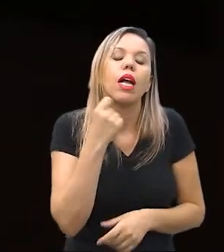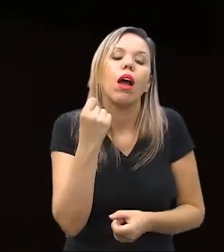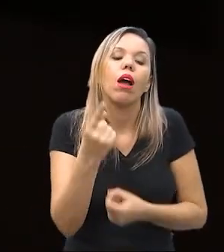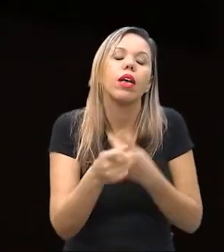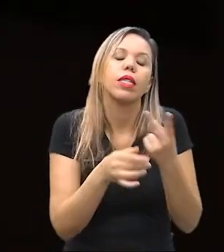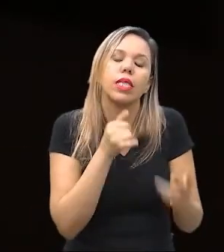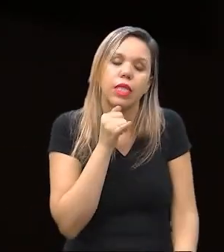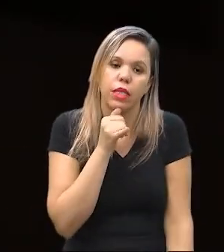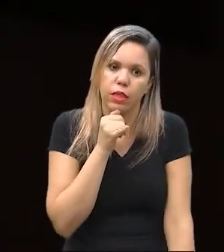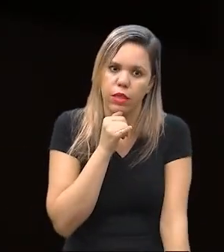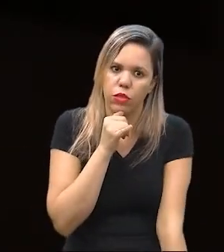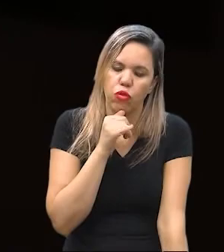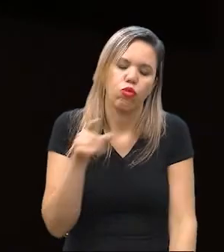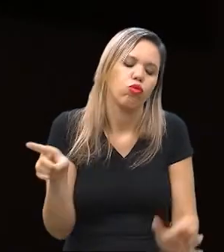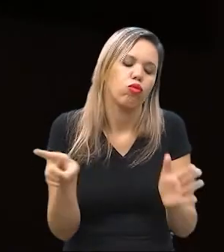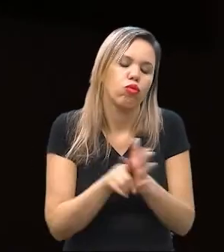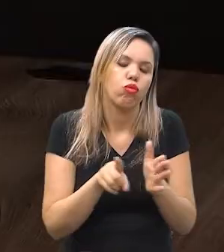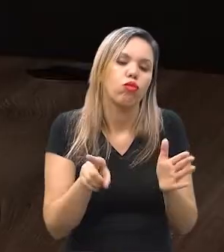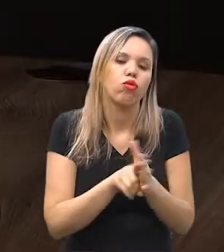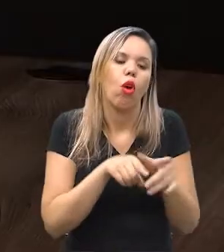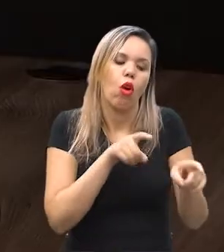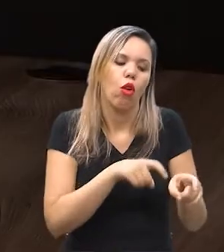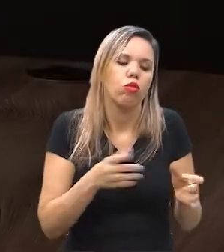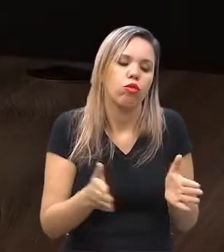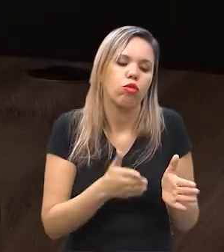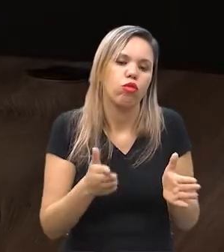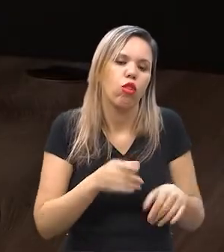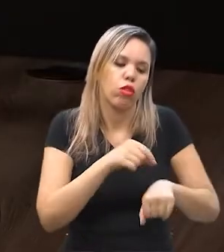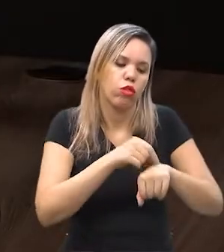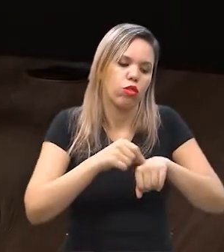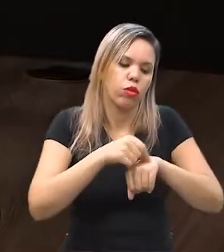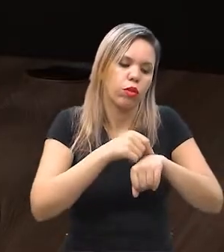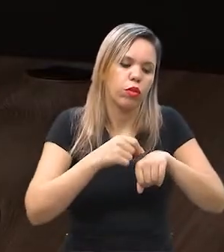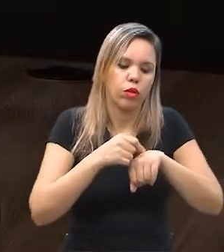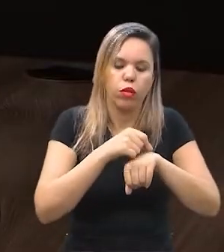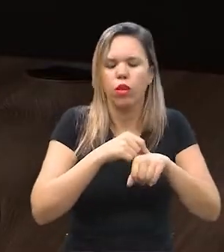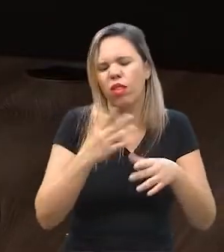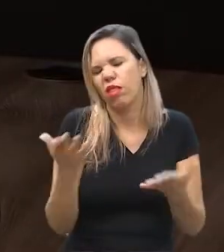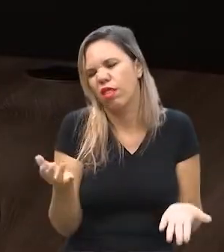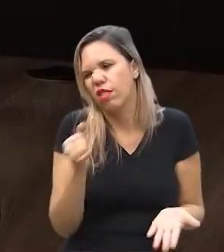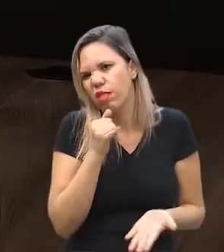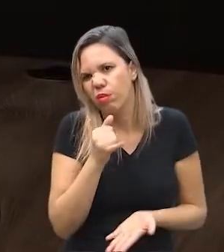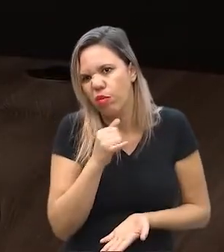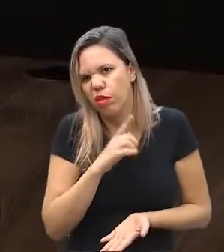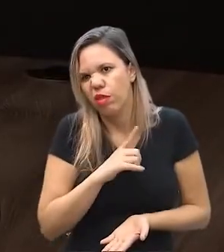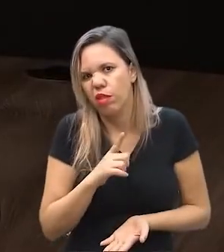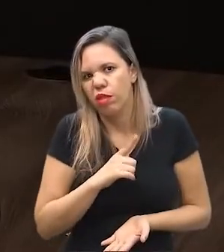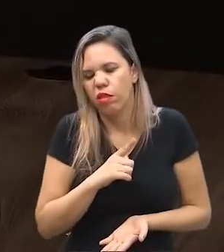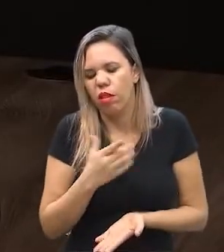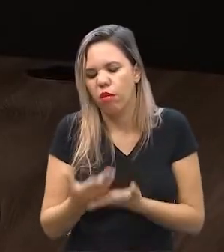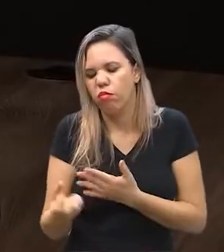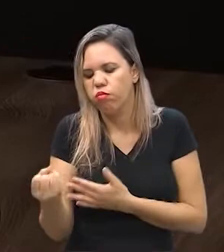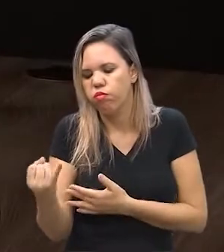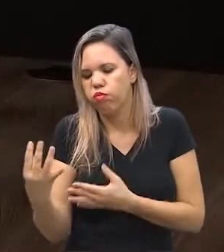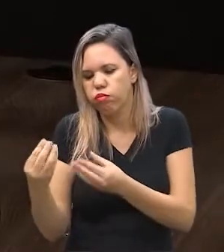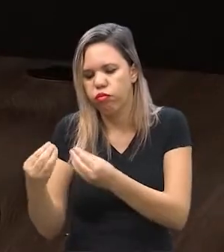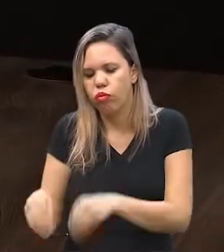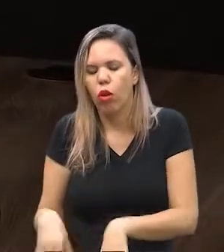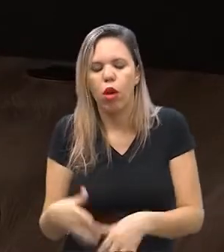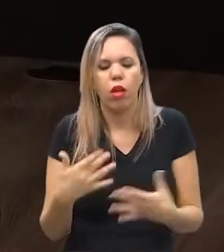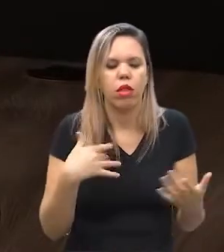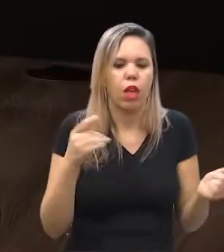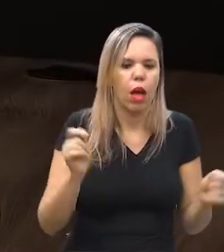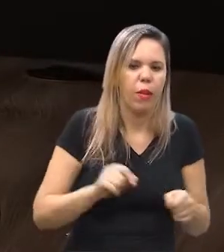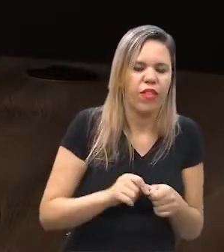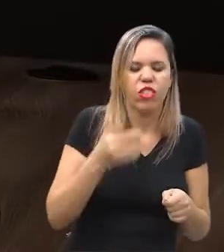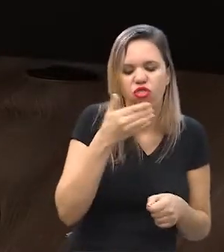casos, por exemplo, um produtor de morango. Olha, eu produzo morango, mas eu tenho tanto de perda, não sei o que fazer. Você fala, poxa, dá